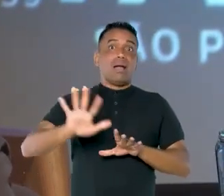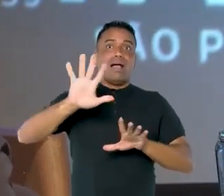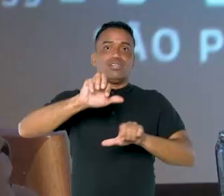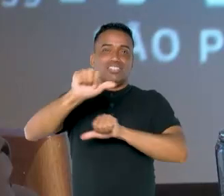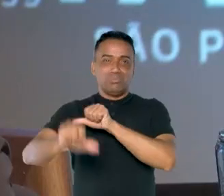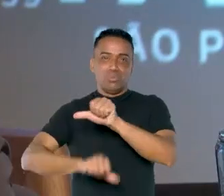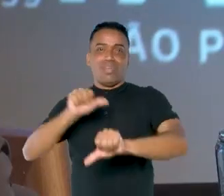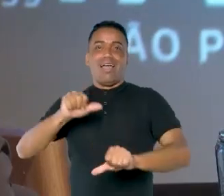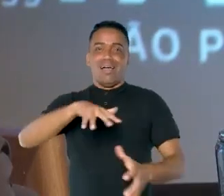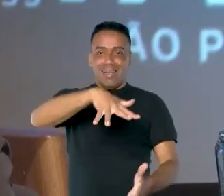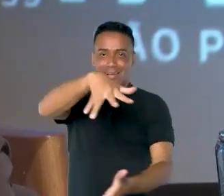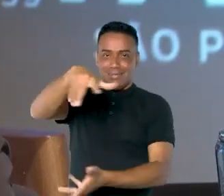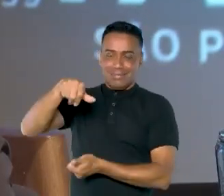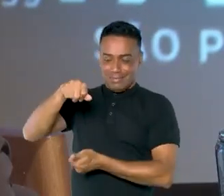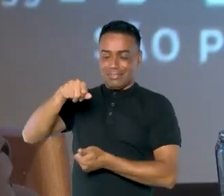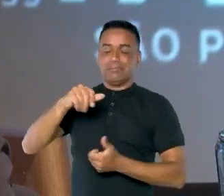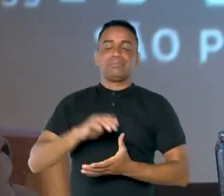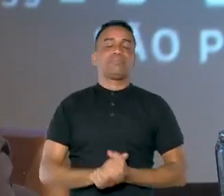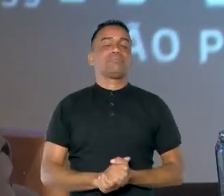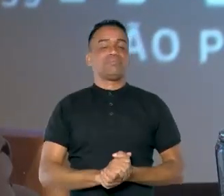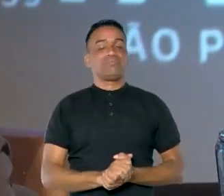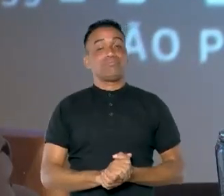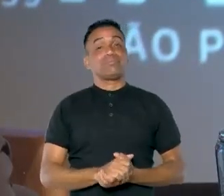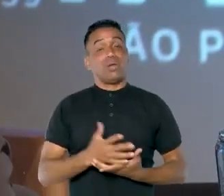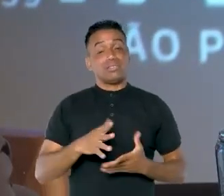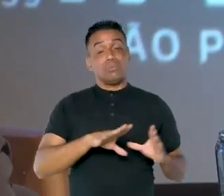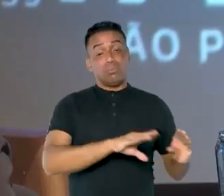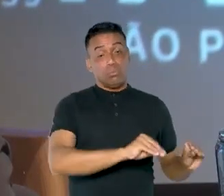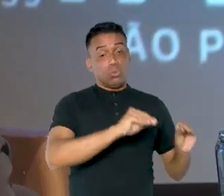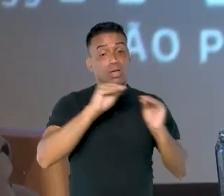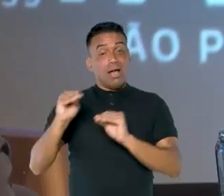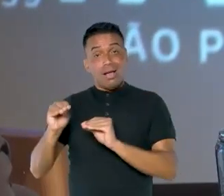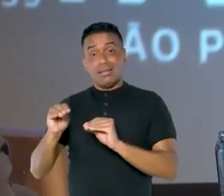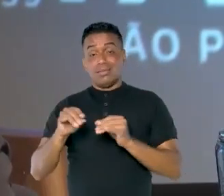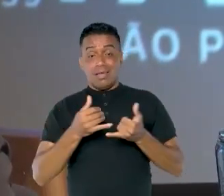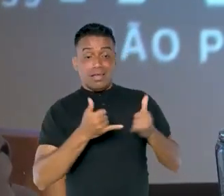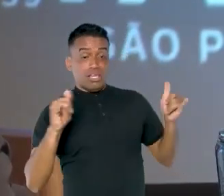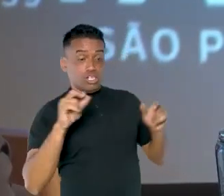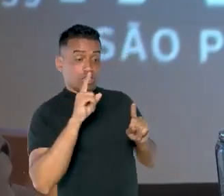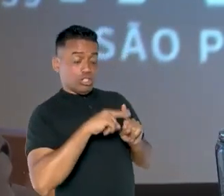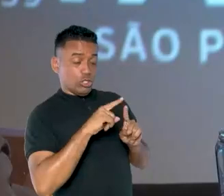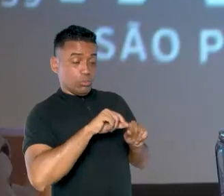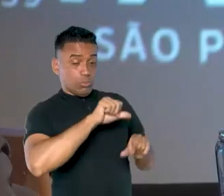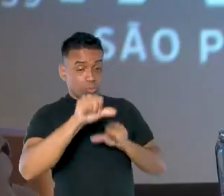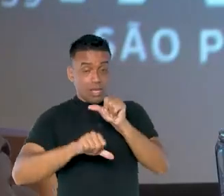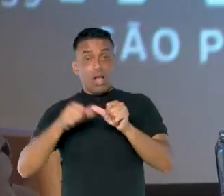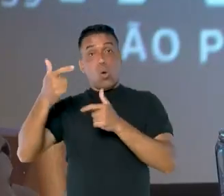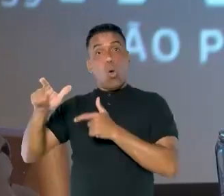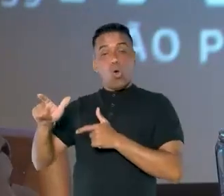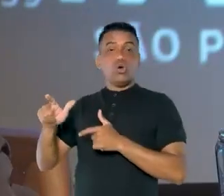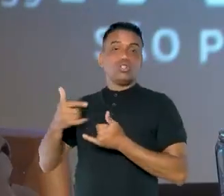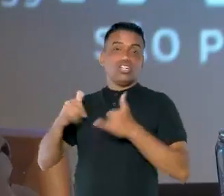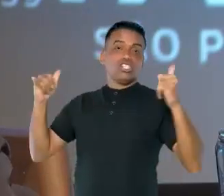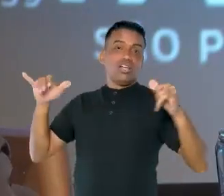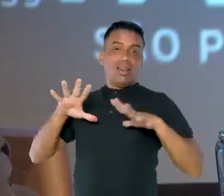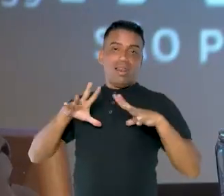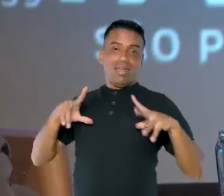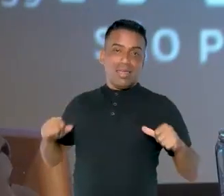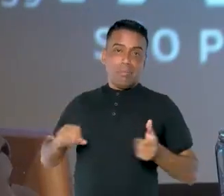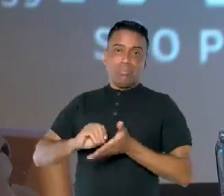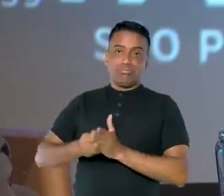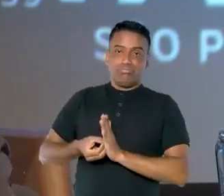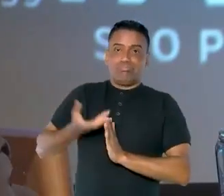Entende? Então, essa transição energética é um problema essencial, tem que